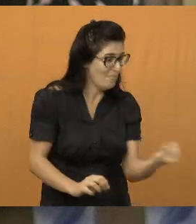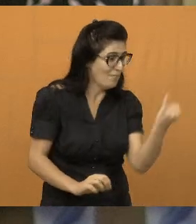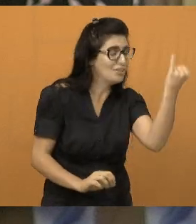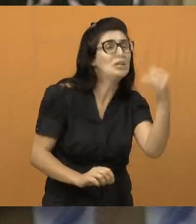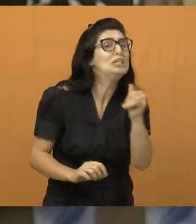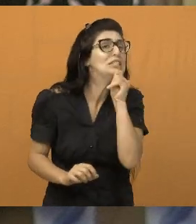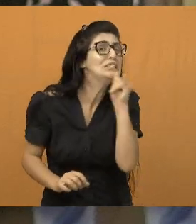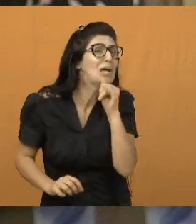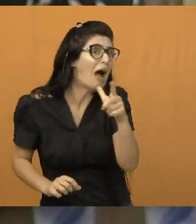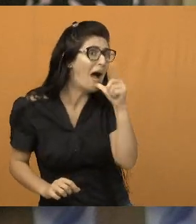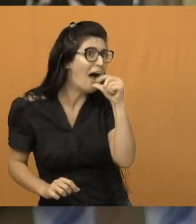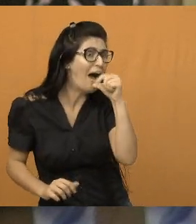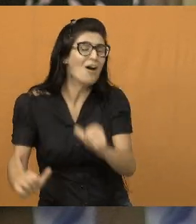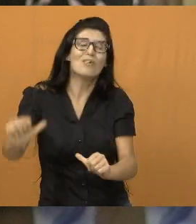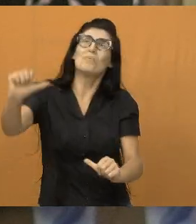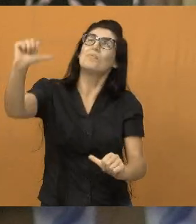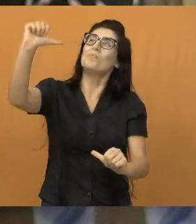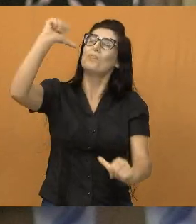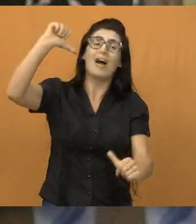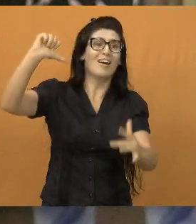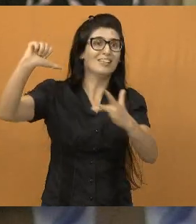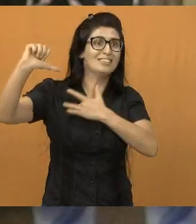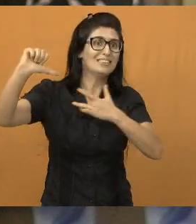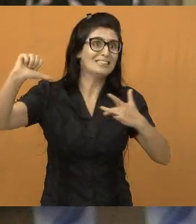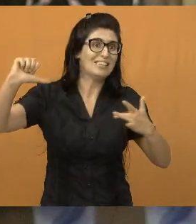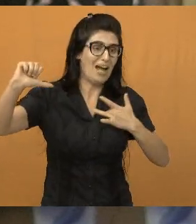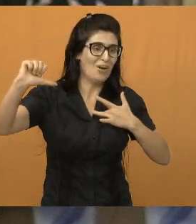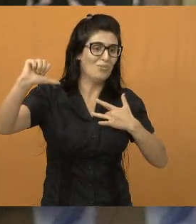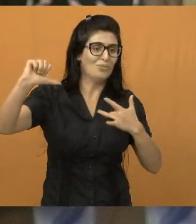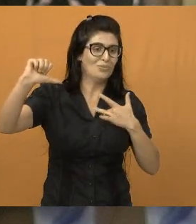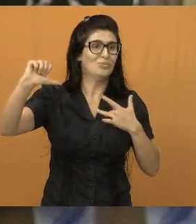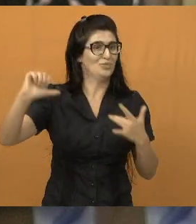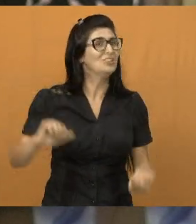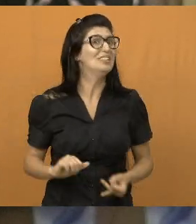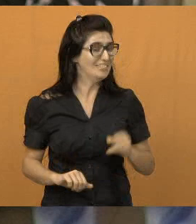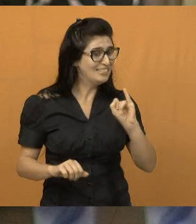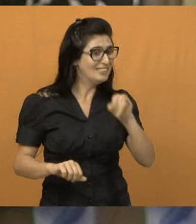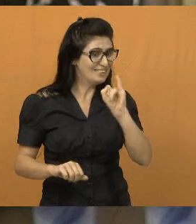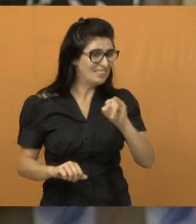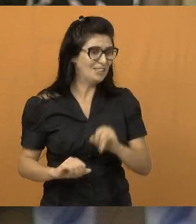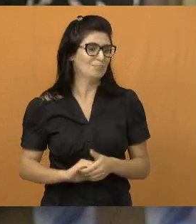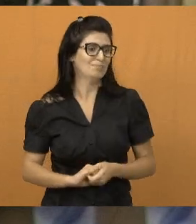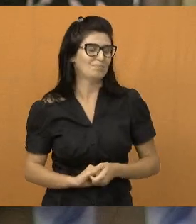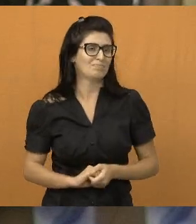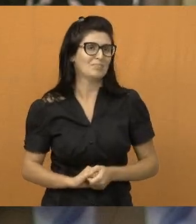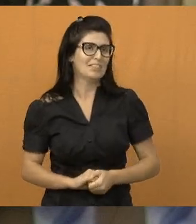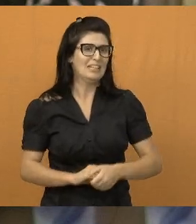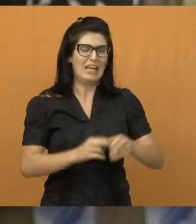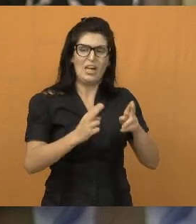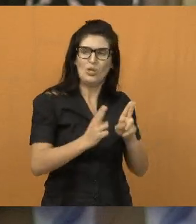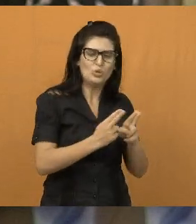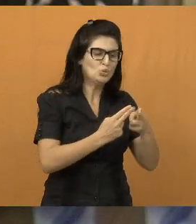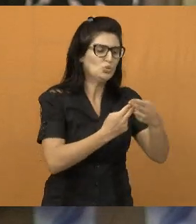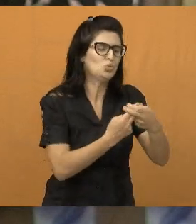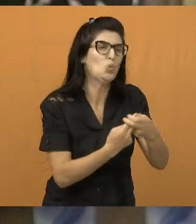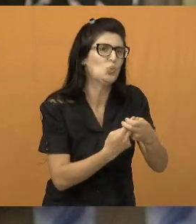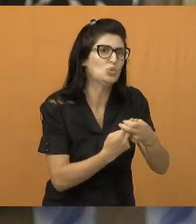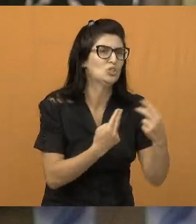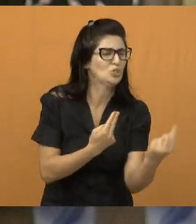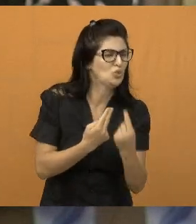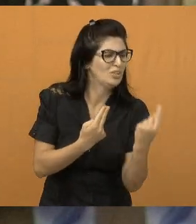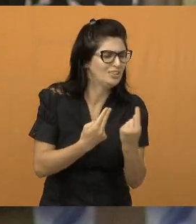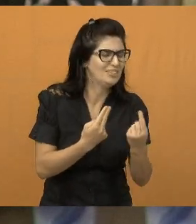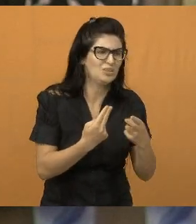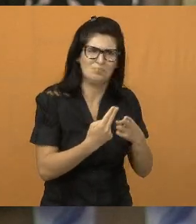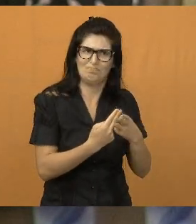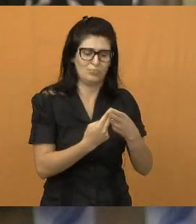gente toma tem o trabalho da saúde, né, da vigilância sanitária. Então, não existe não SUS dependente, todos nós. Se